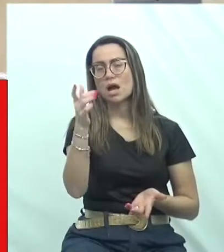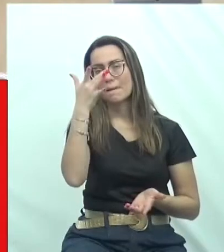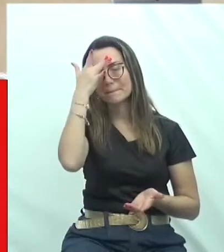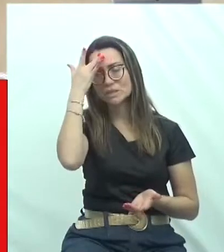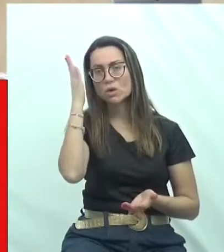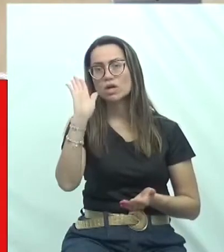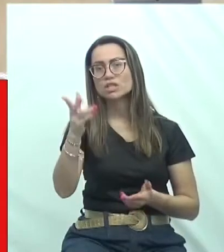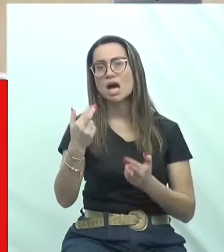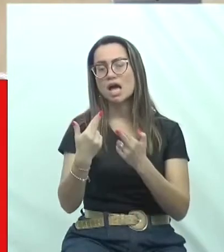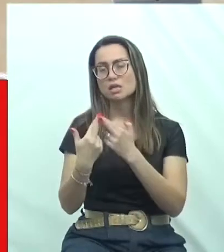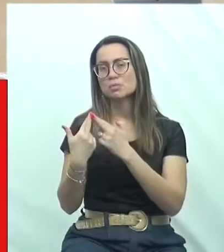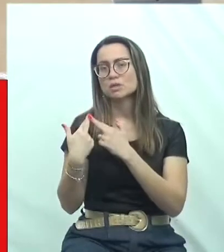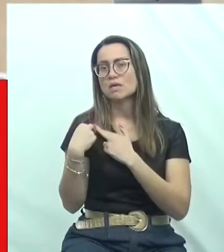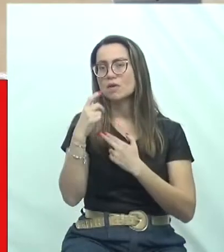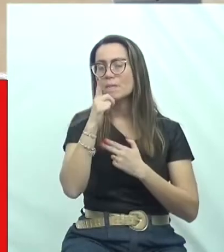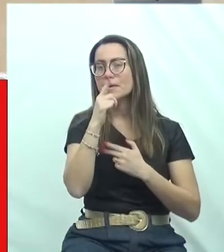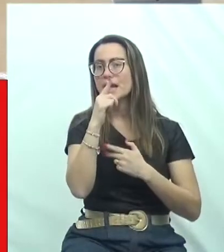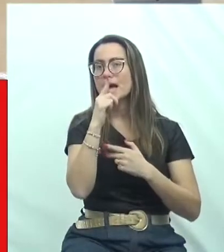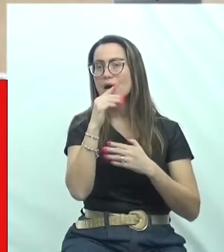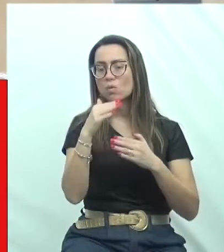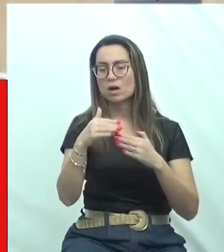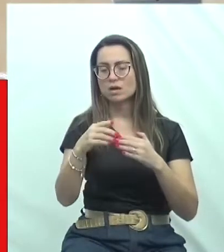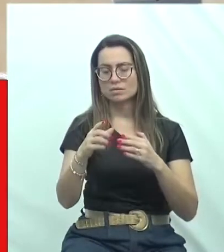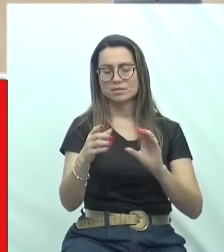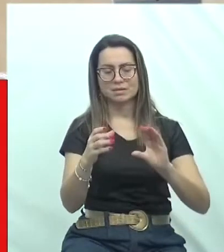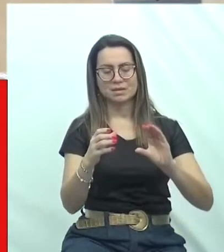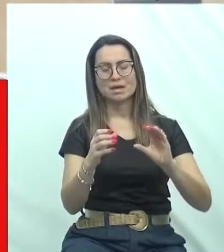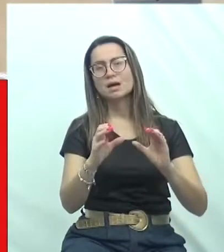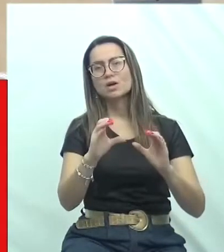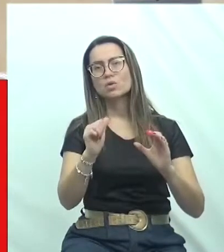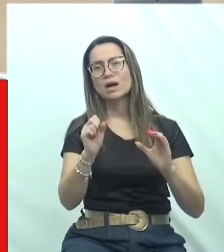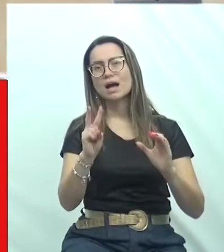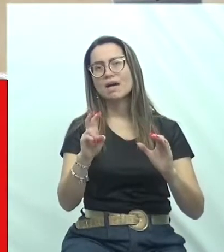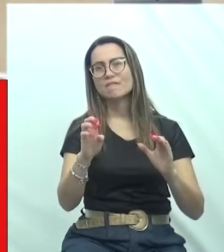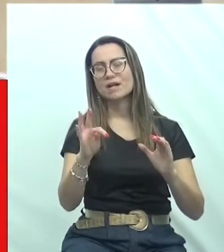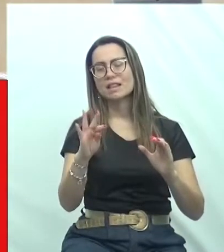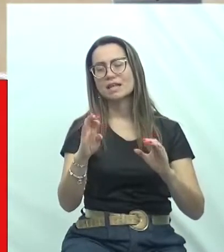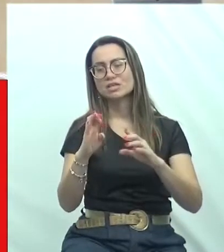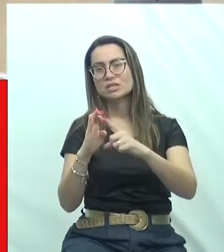que mudaria nesse sentido? É que aí a gente